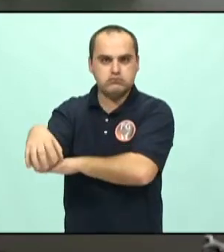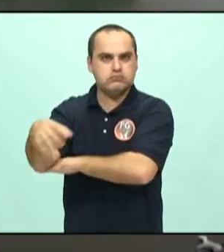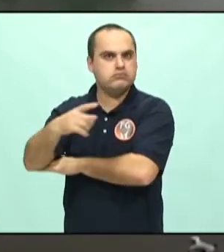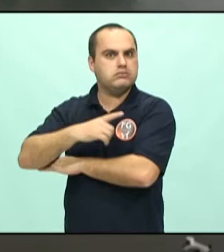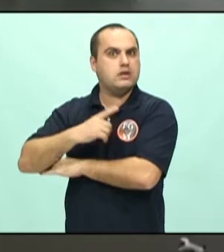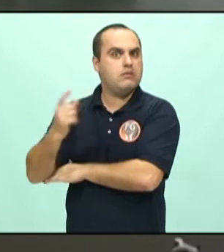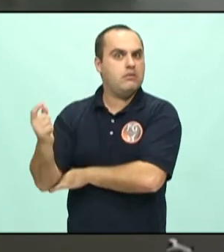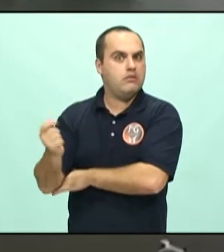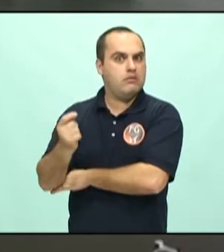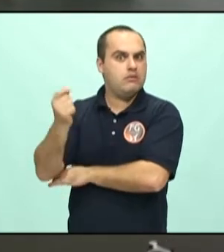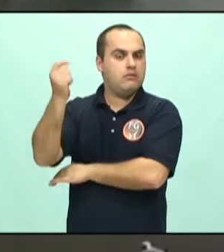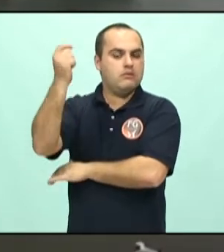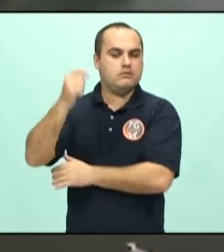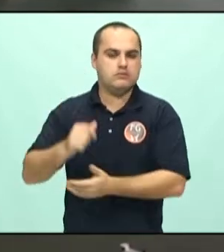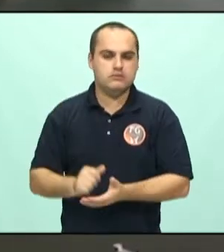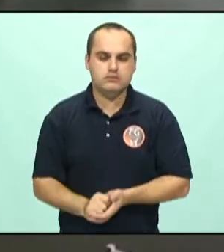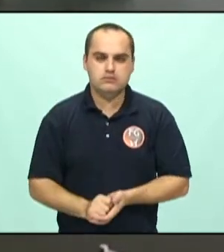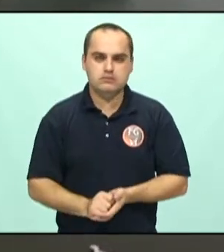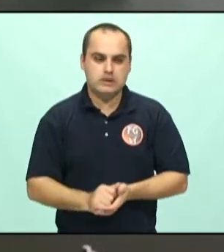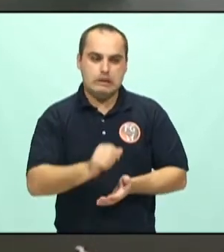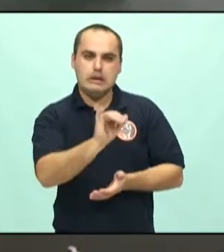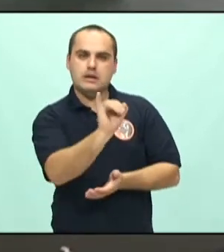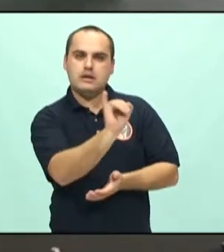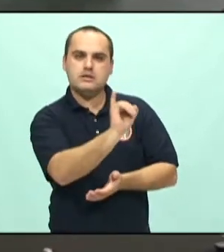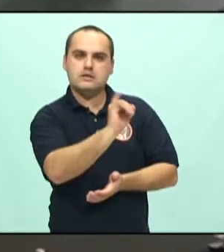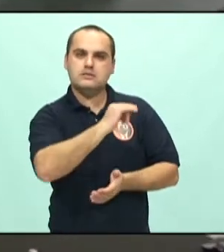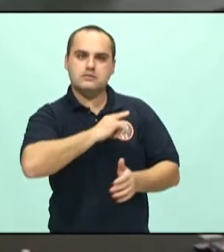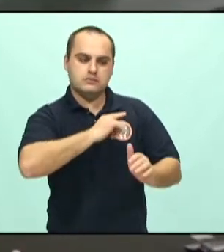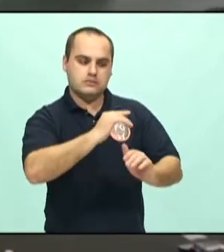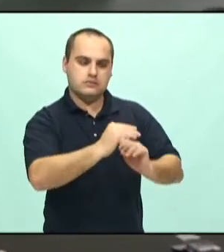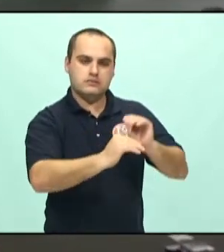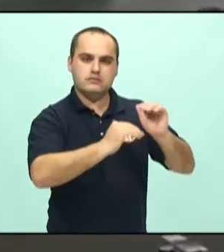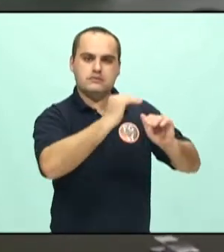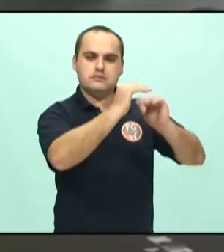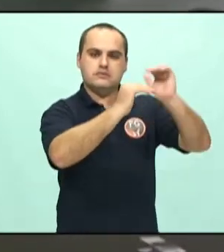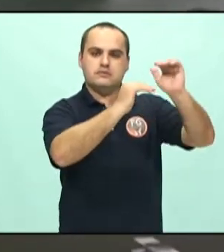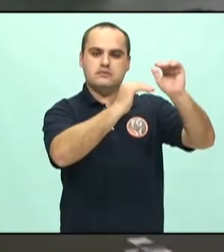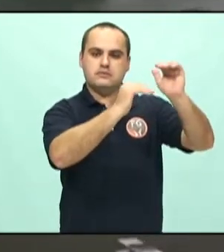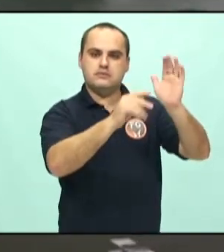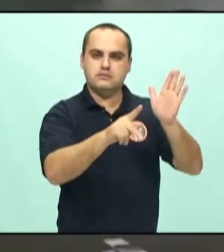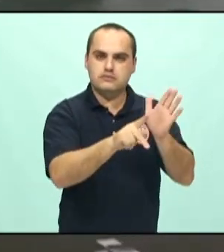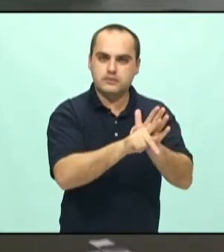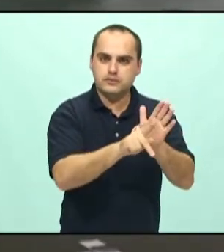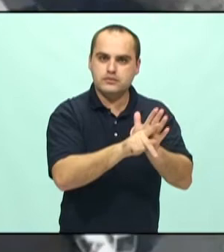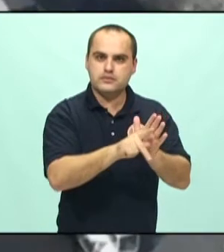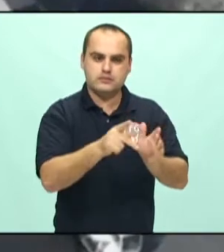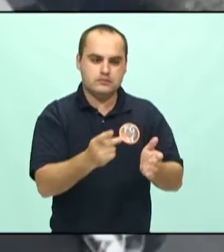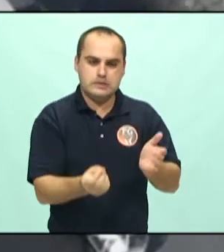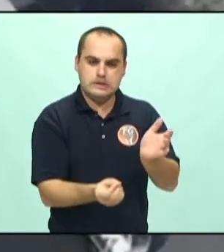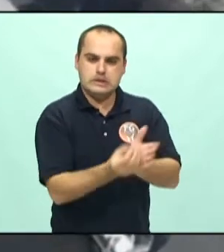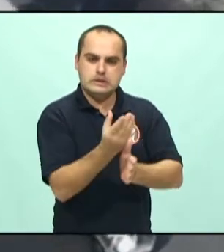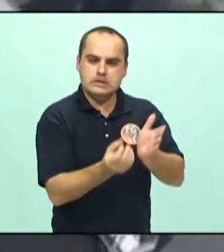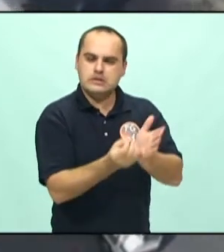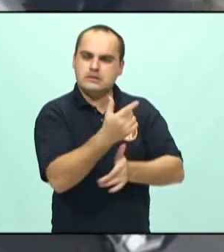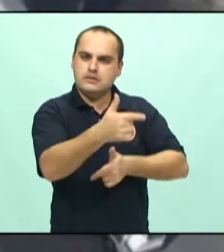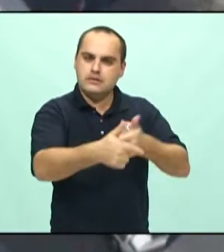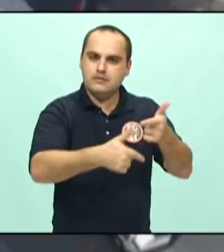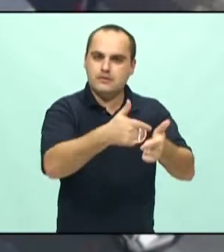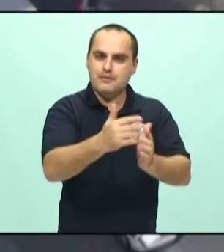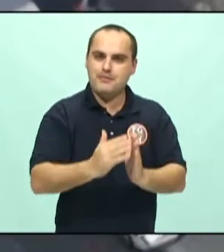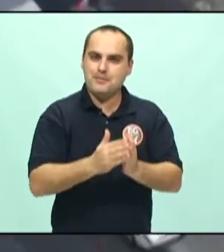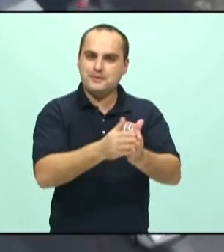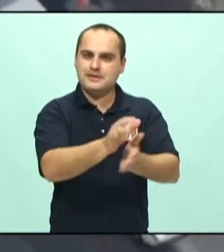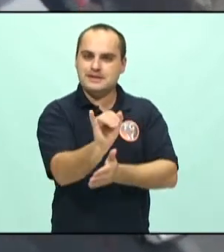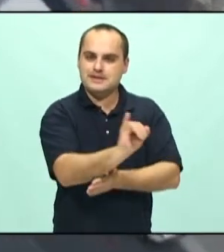Ele movimenta essa engrenagem que é Itajaí. Então, em termos de produtividade por metro quadrado, o trabalhador portuário, o Porto de Itajaí, de uma maneira